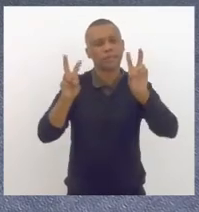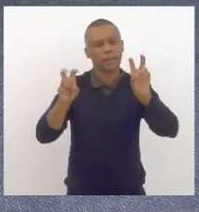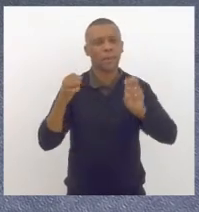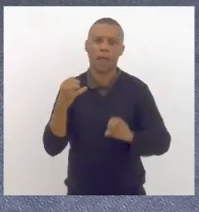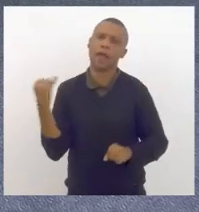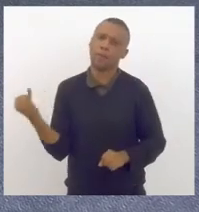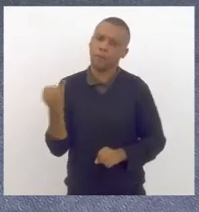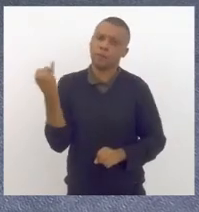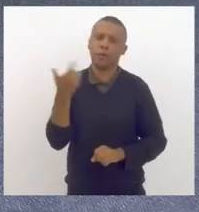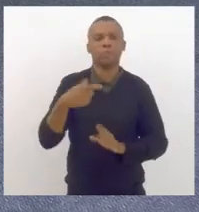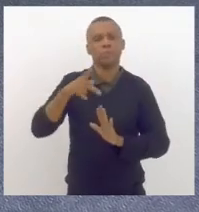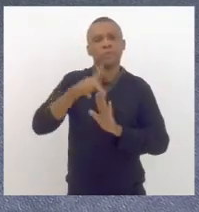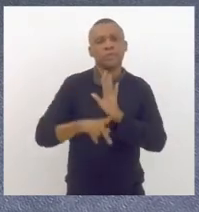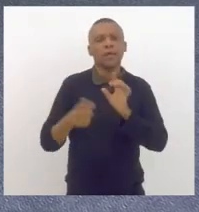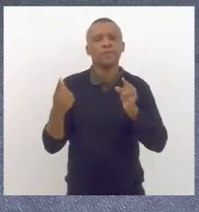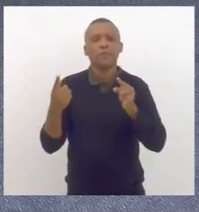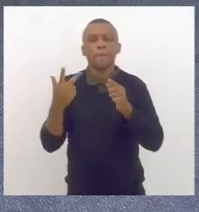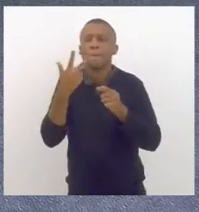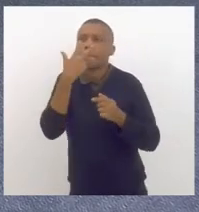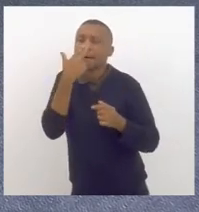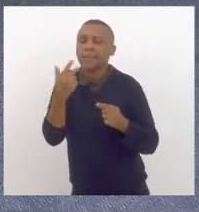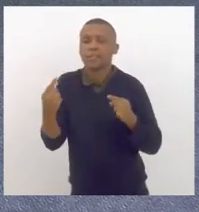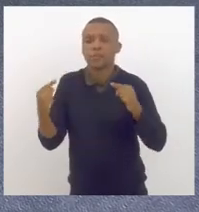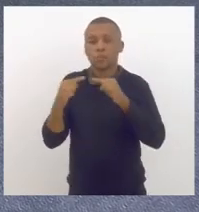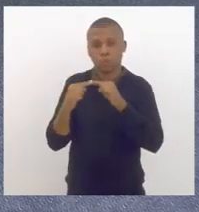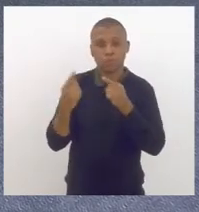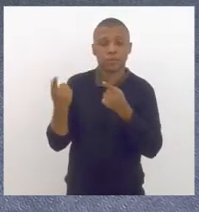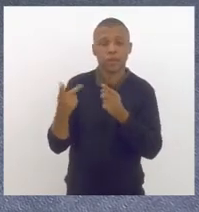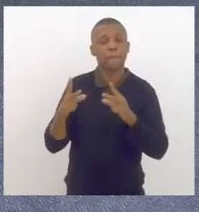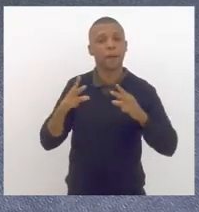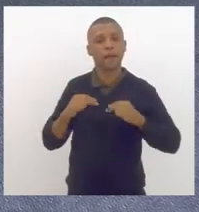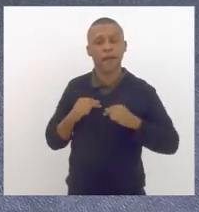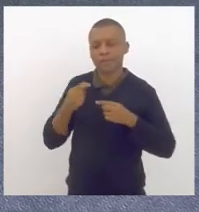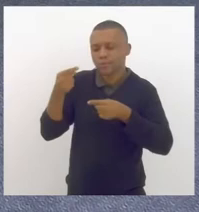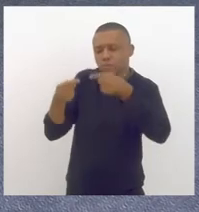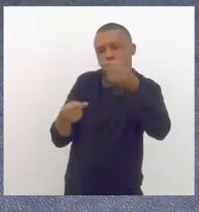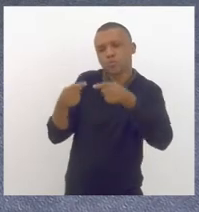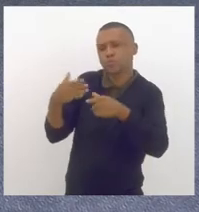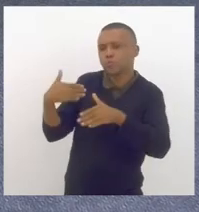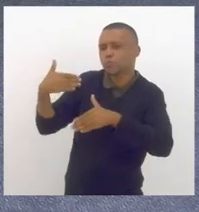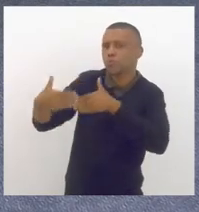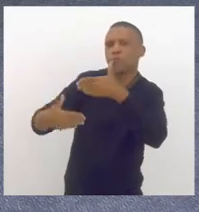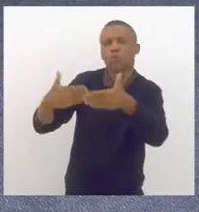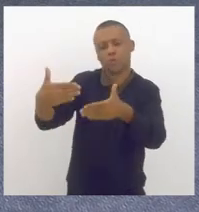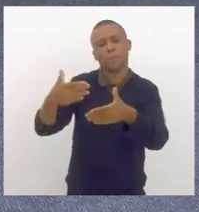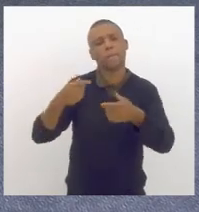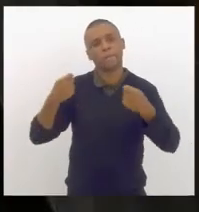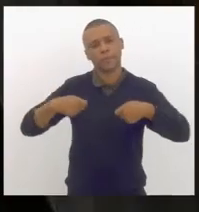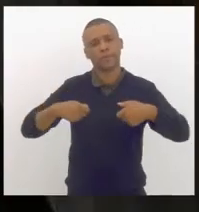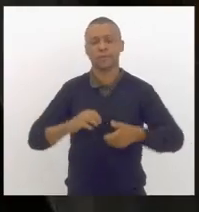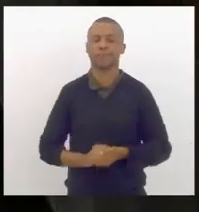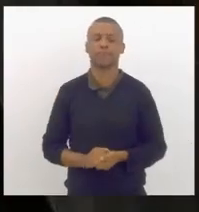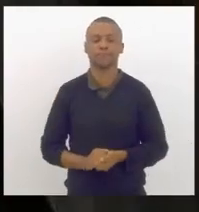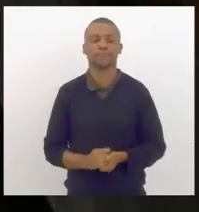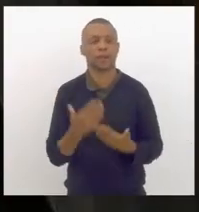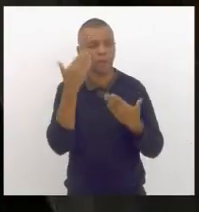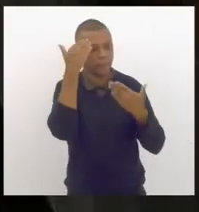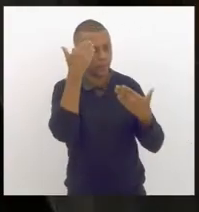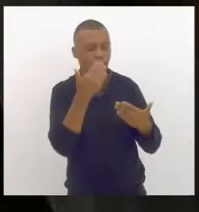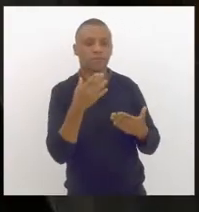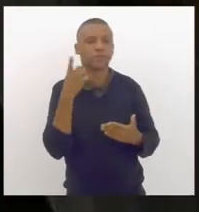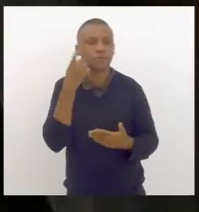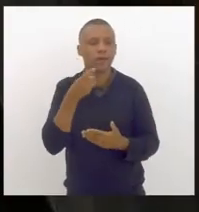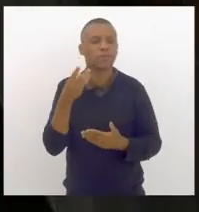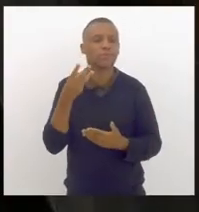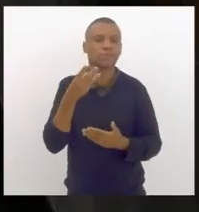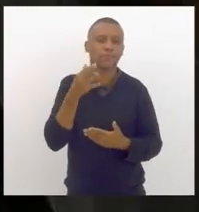tem projetos correlatos aqui na casa que merecem continuar tramitando e sendo discutidos. Obrigado, deputado Flávio Serafini.